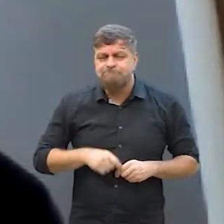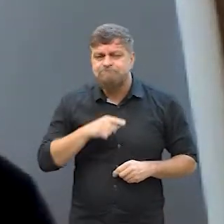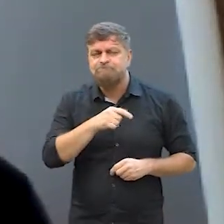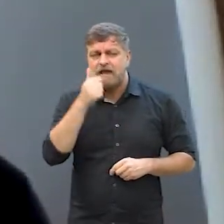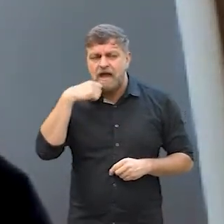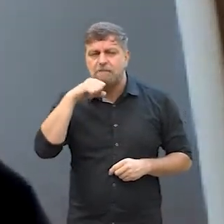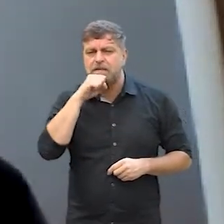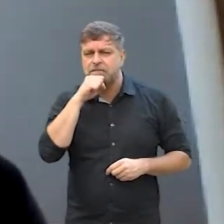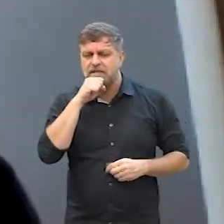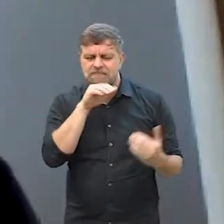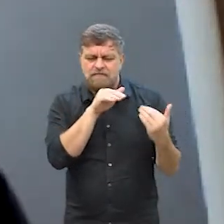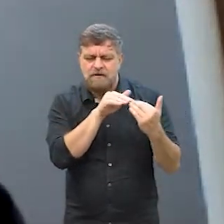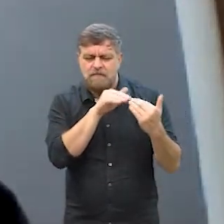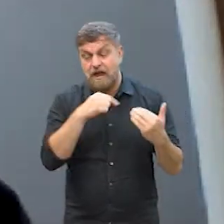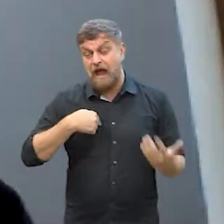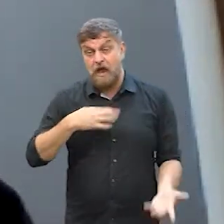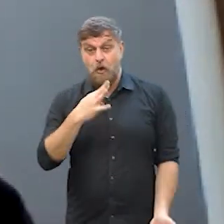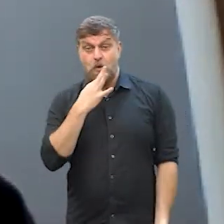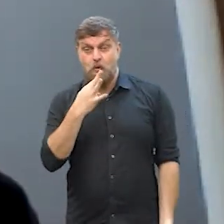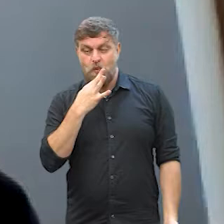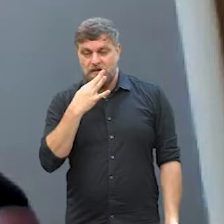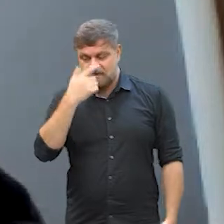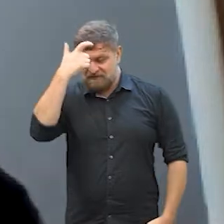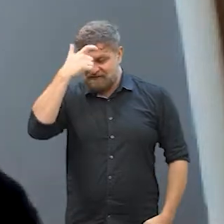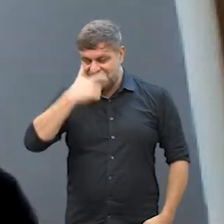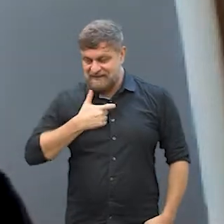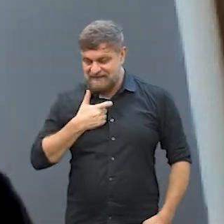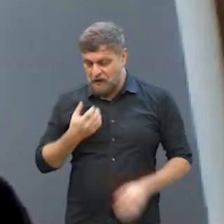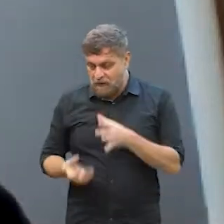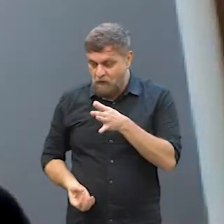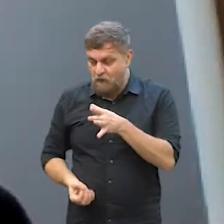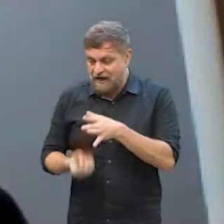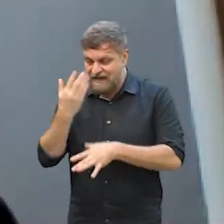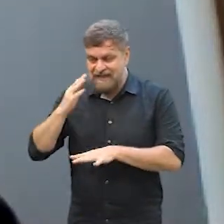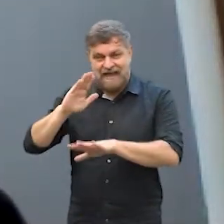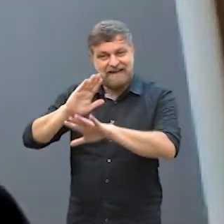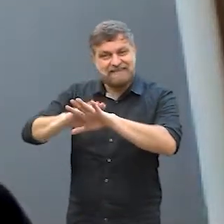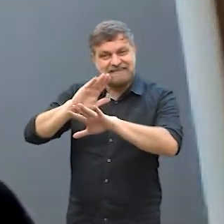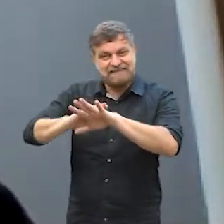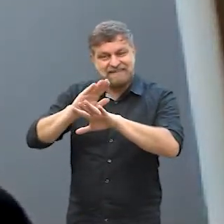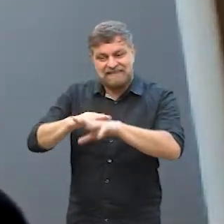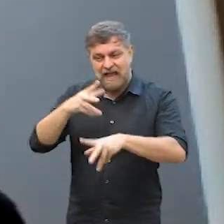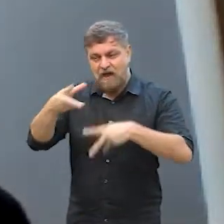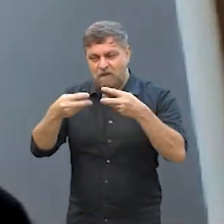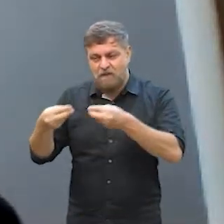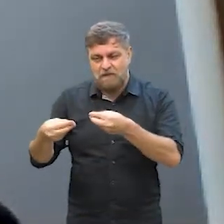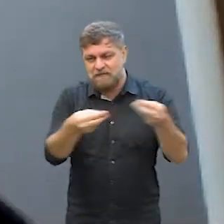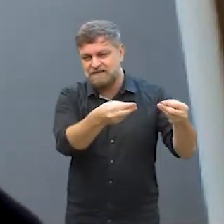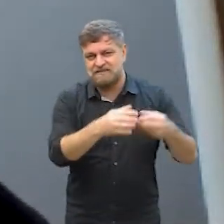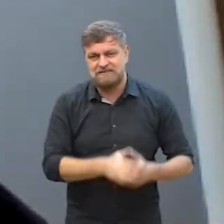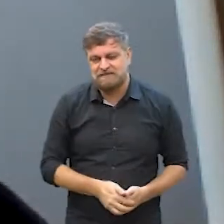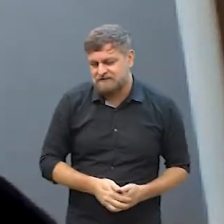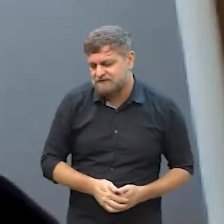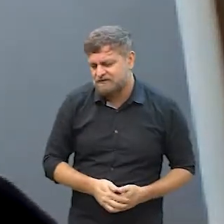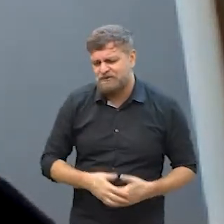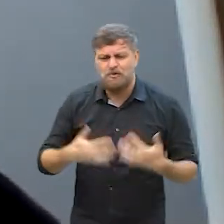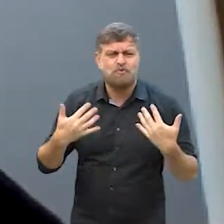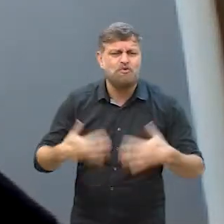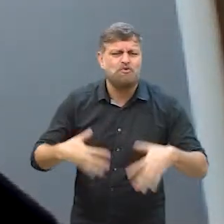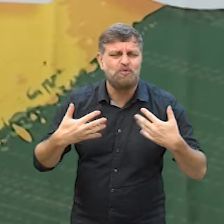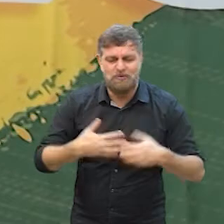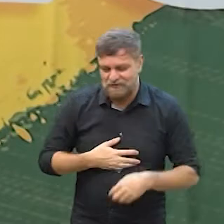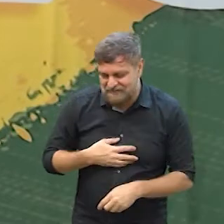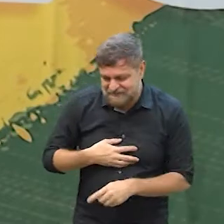da minha mãe? Porque eu conheço tão bem ela, né? Então, o que eu posso criar para dar de presente para ela? Cara, é demais ver as criações